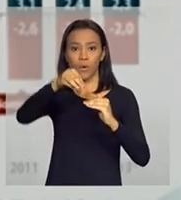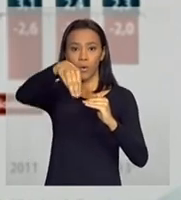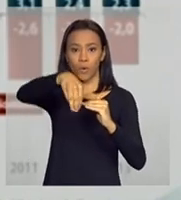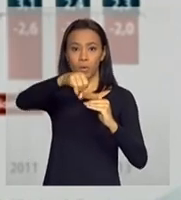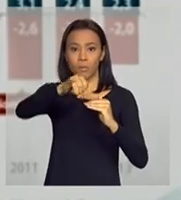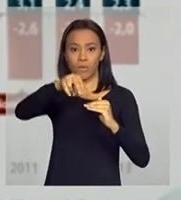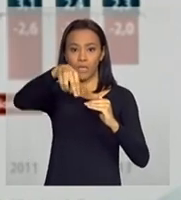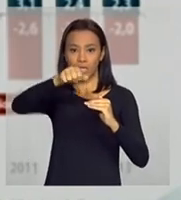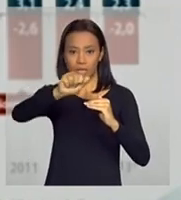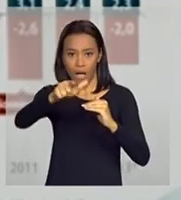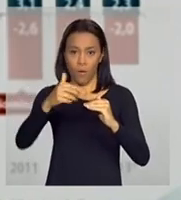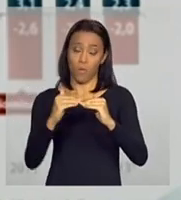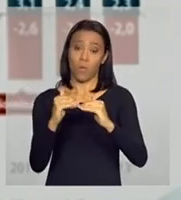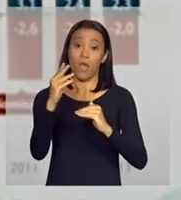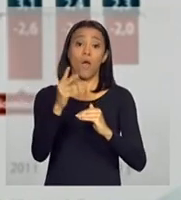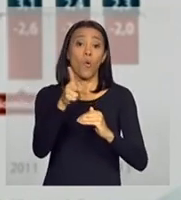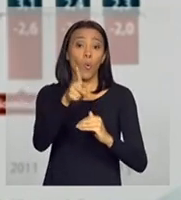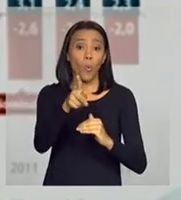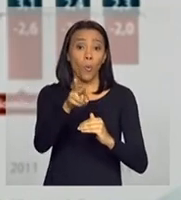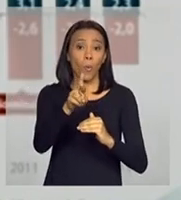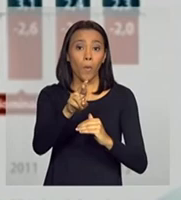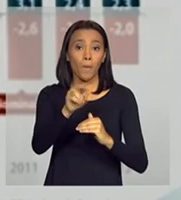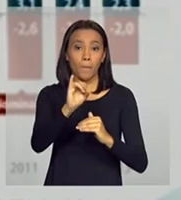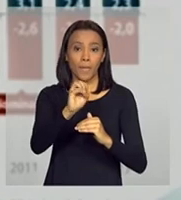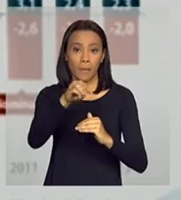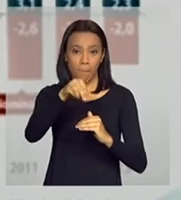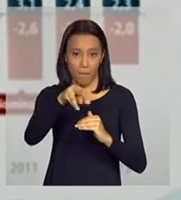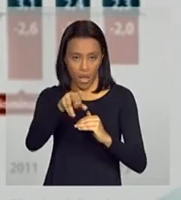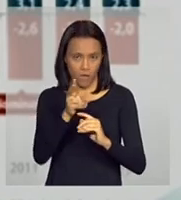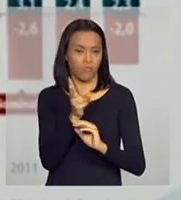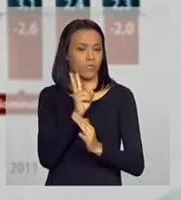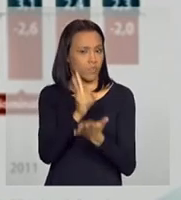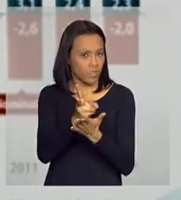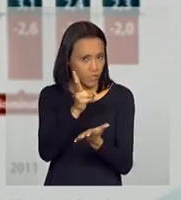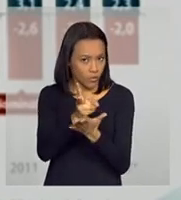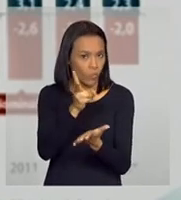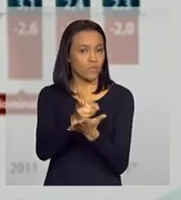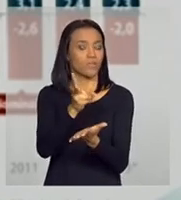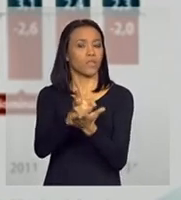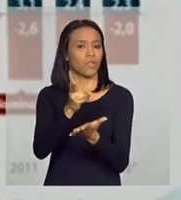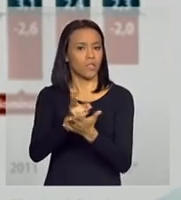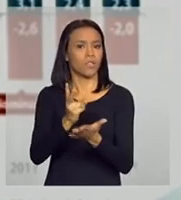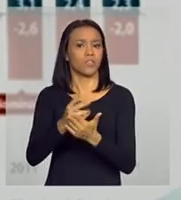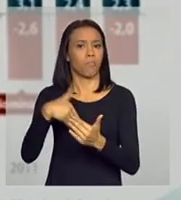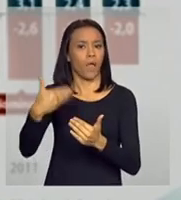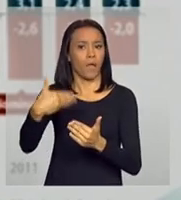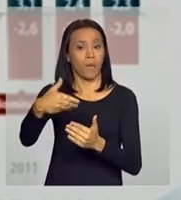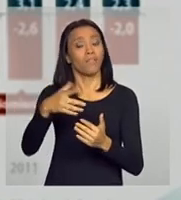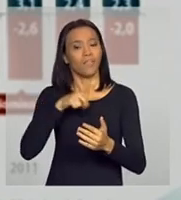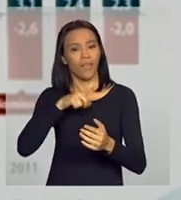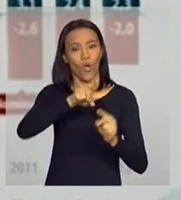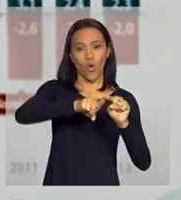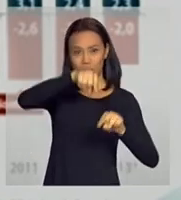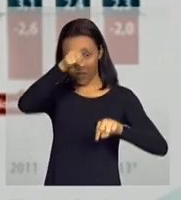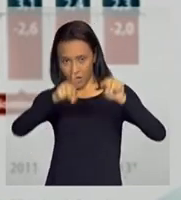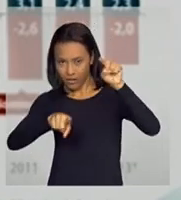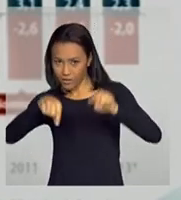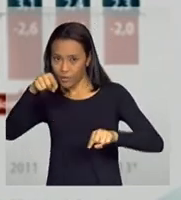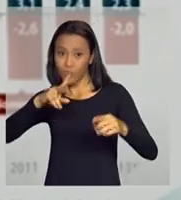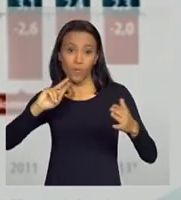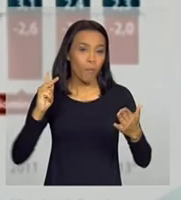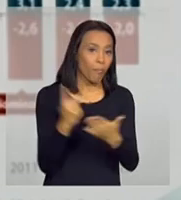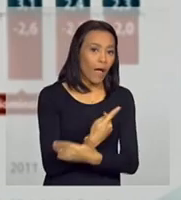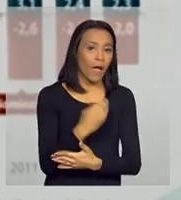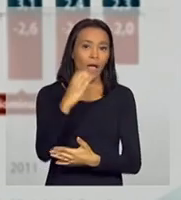que o resultado primário tem-se mantido constante ao longo do tempo com oscilações no momento de